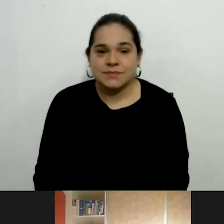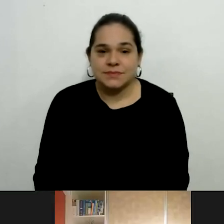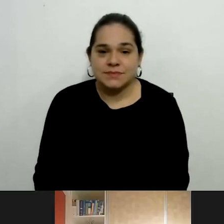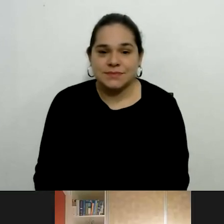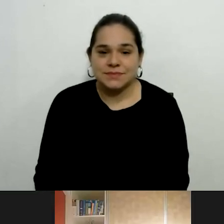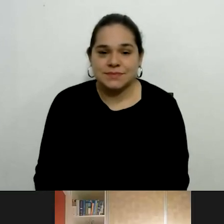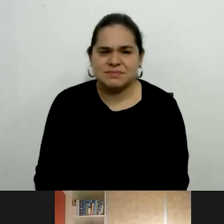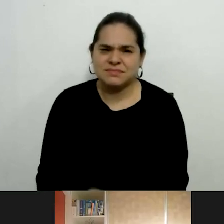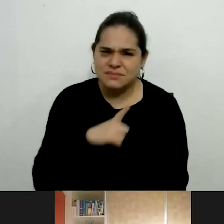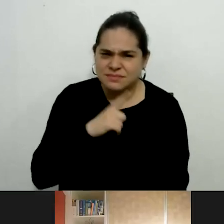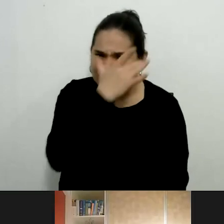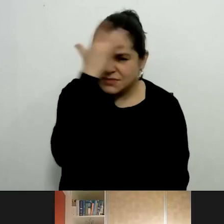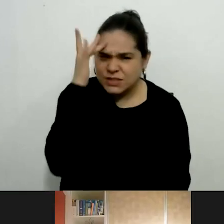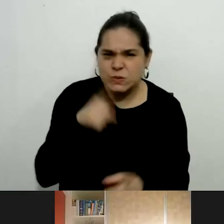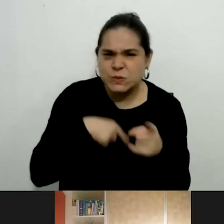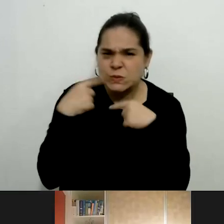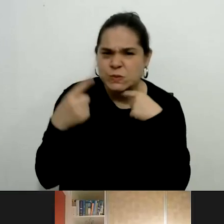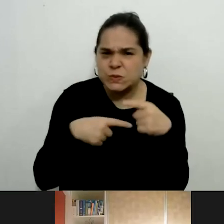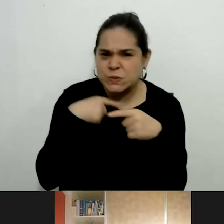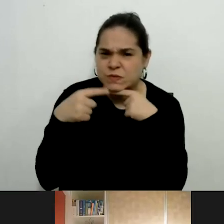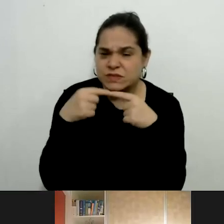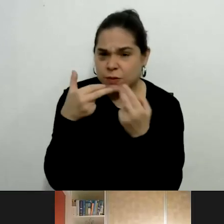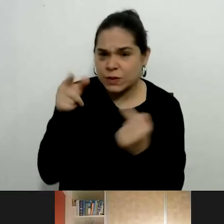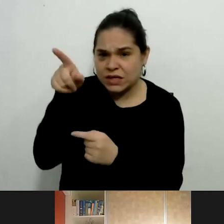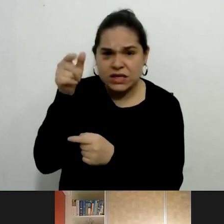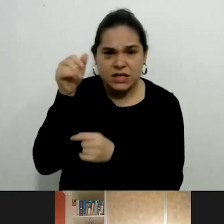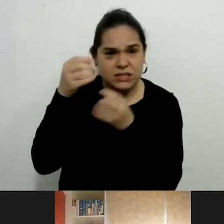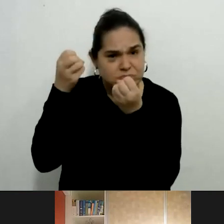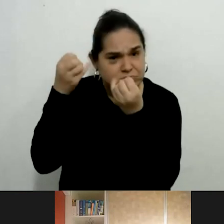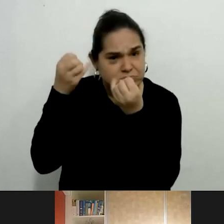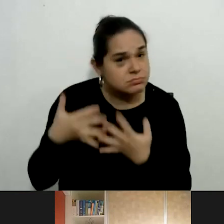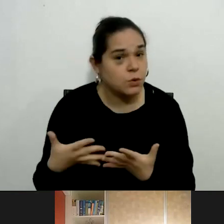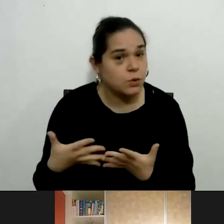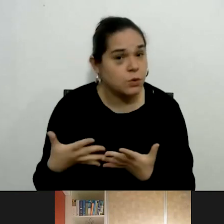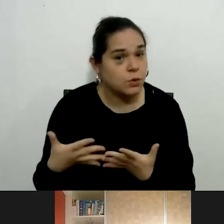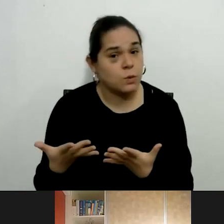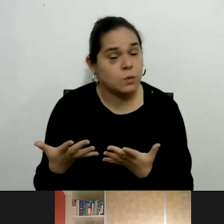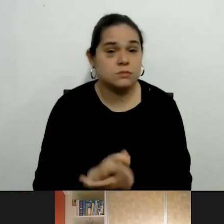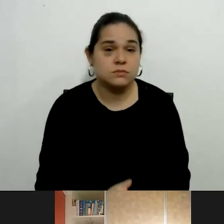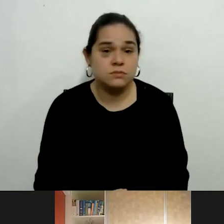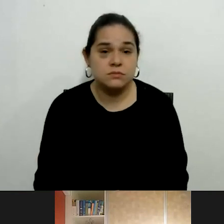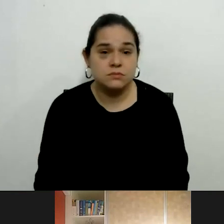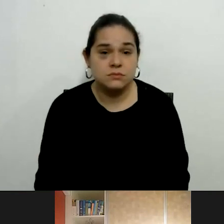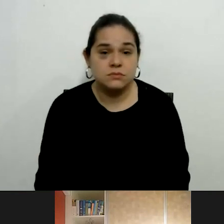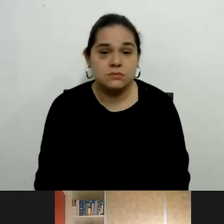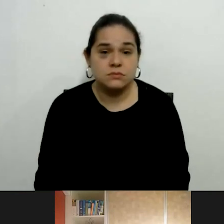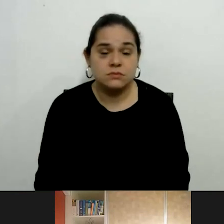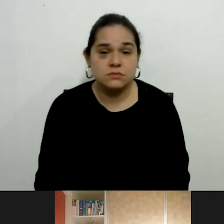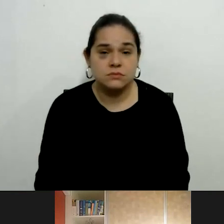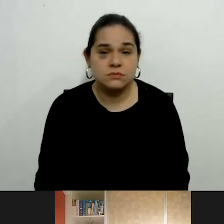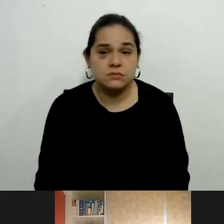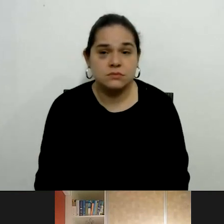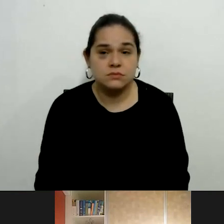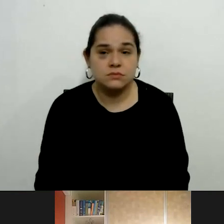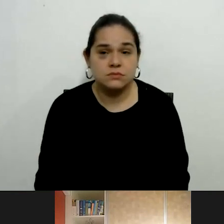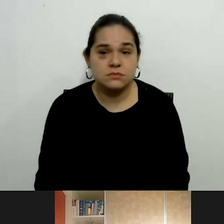Alguém tem alguma dúvida em relação ao que o Jonas acabou de falar aqui? Tião, Guerra, Sabiá? Oi,